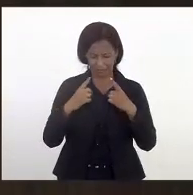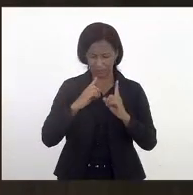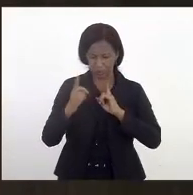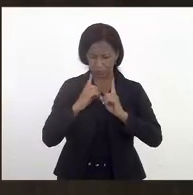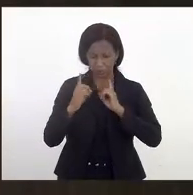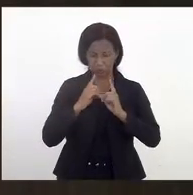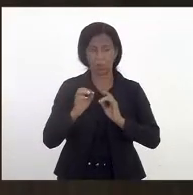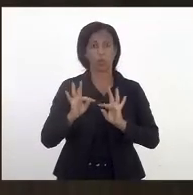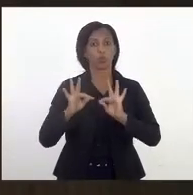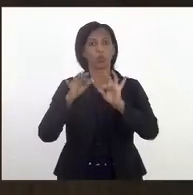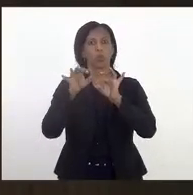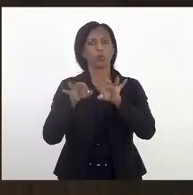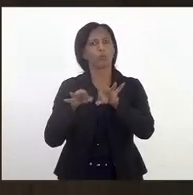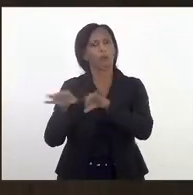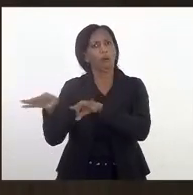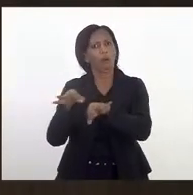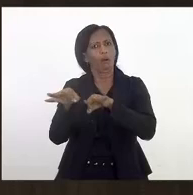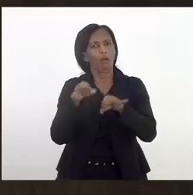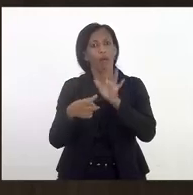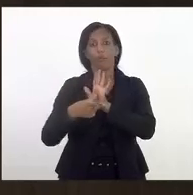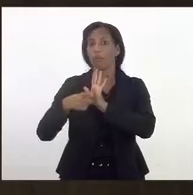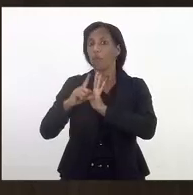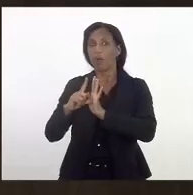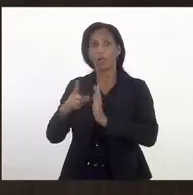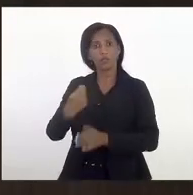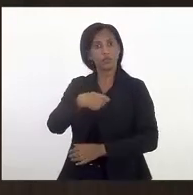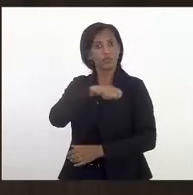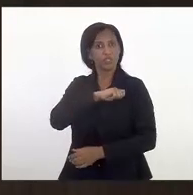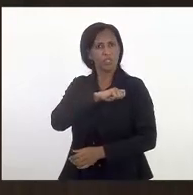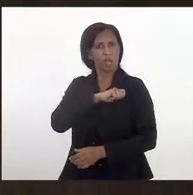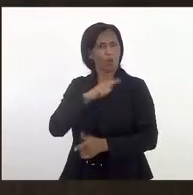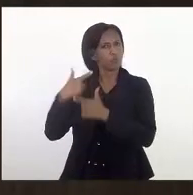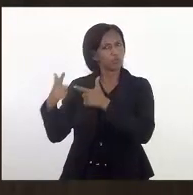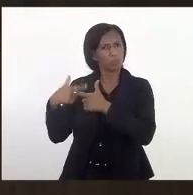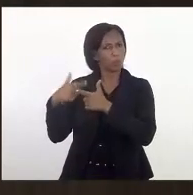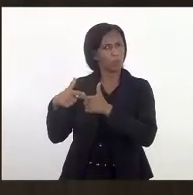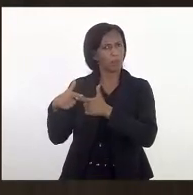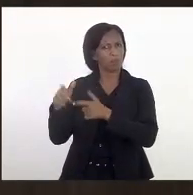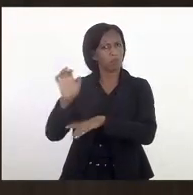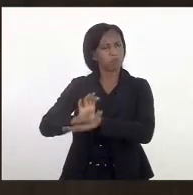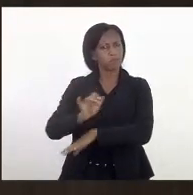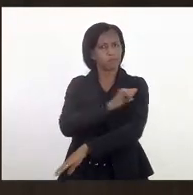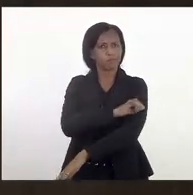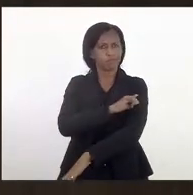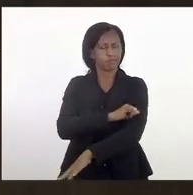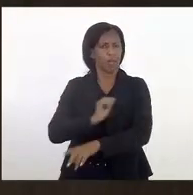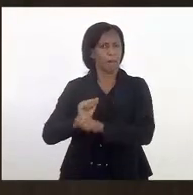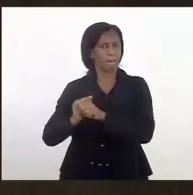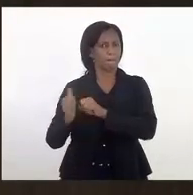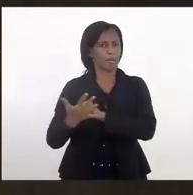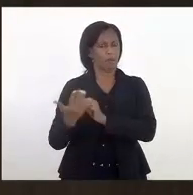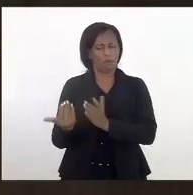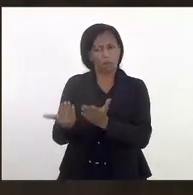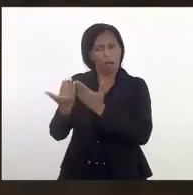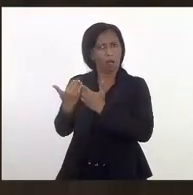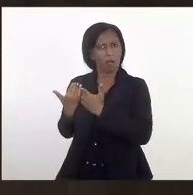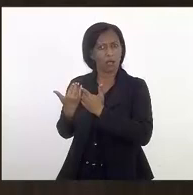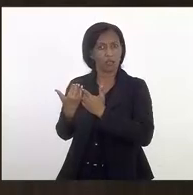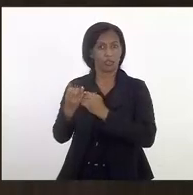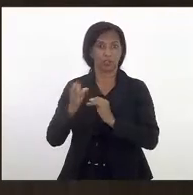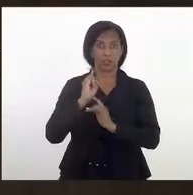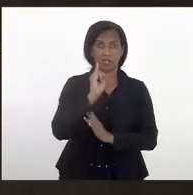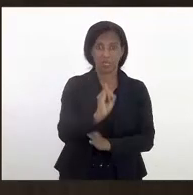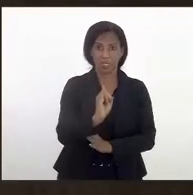processo de planejamento dessa obra foi anterior da crise fiscal Rio de Janeiro enfrentou Então é se esse debate fosse